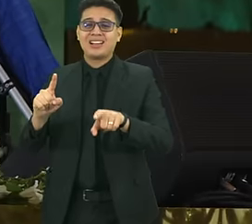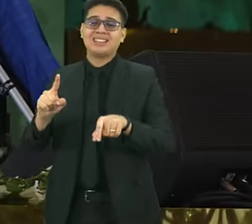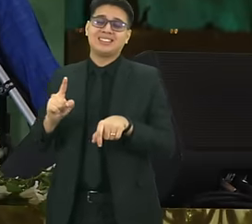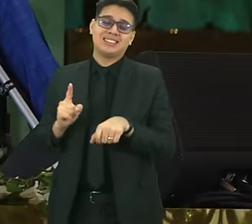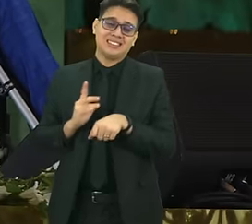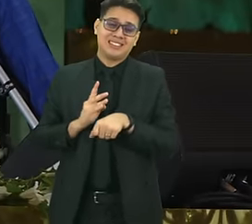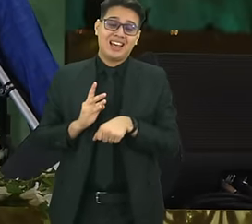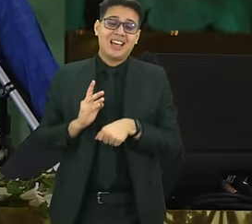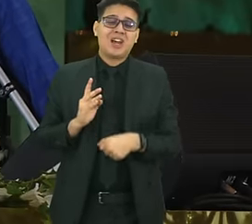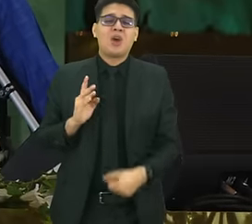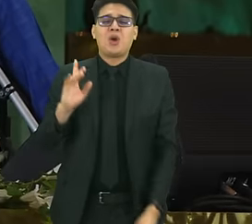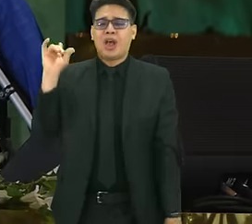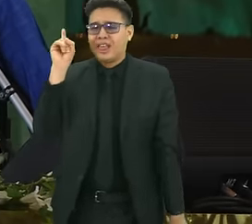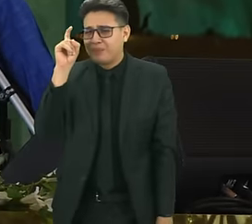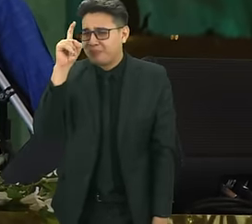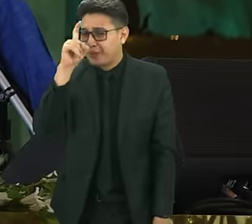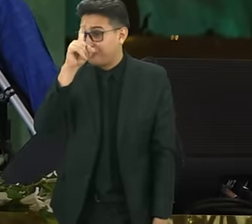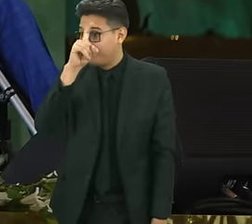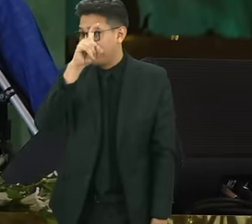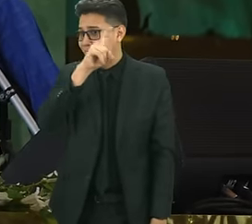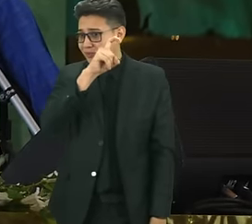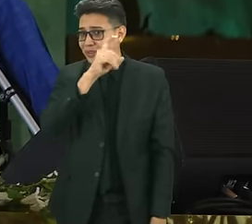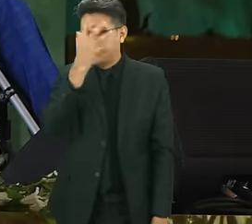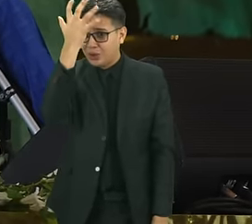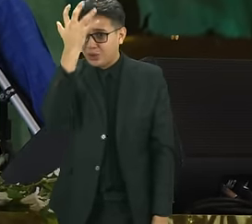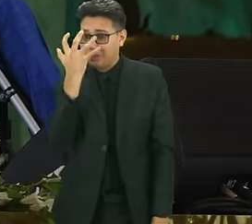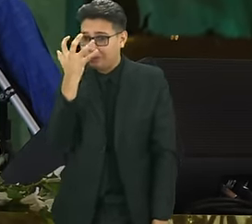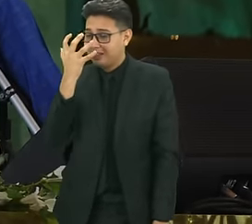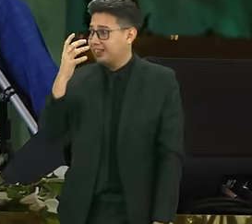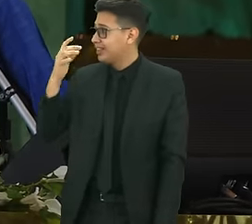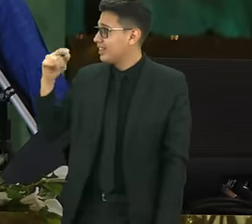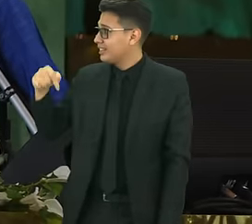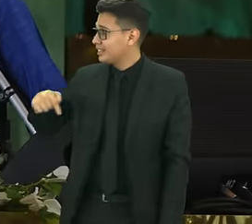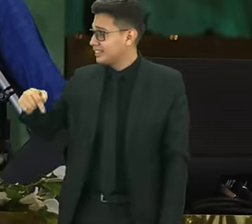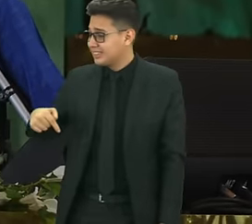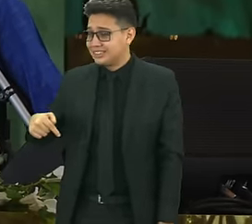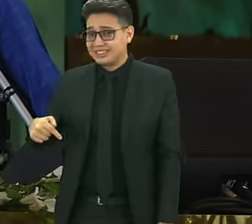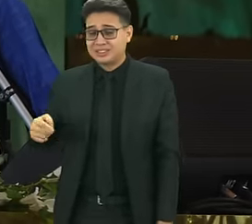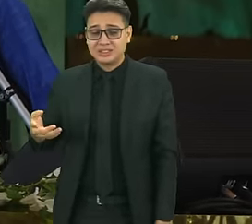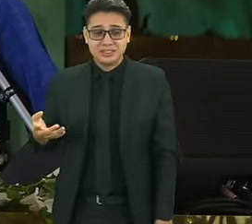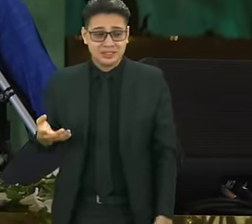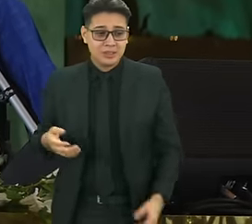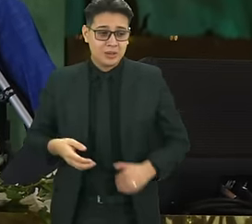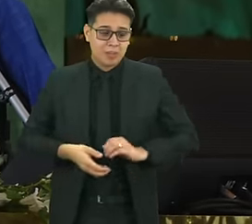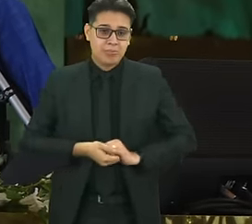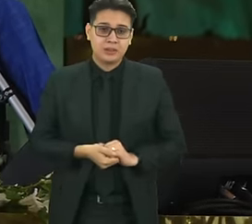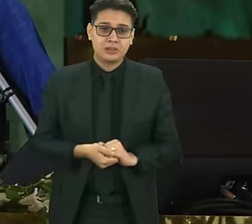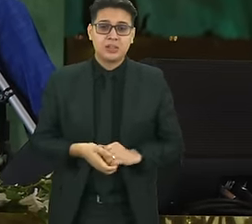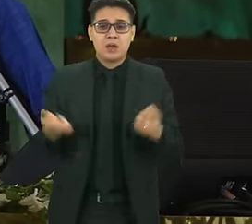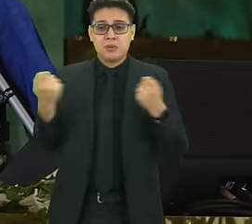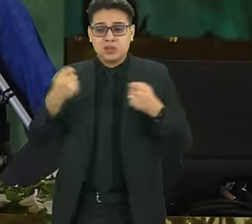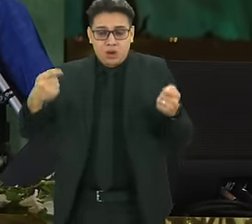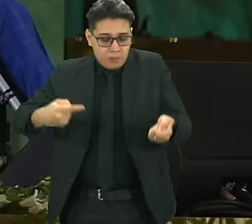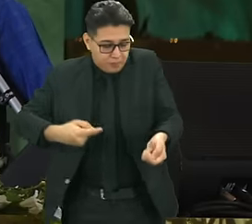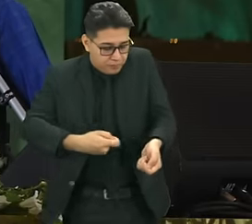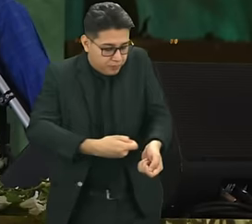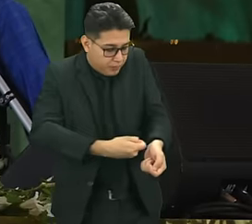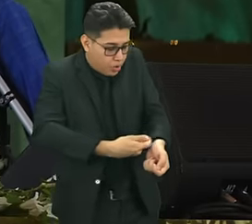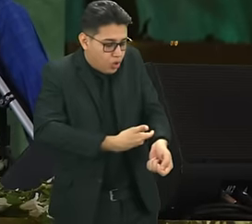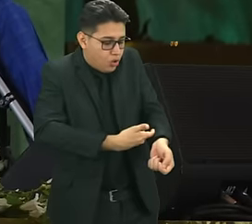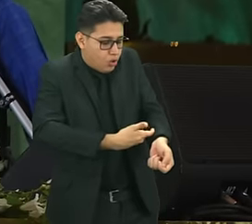arterial dele está caindo e nós estamos aplicando noradrenalina para que essa pressão se normalize. Naquele momento eu liguei para minha